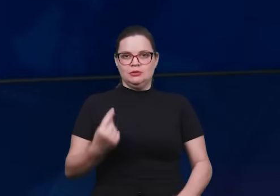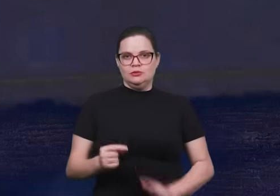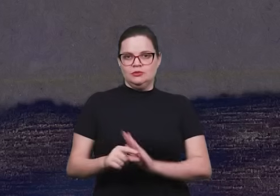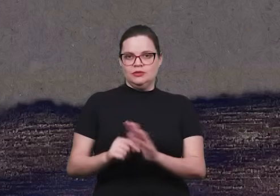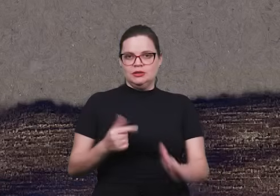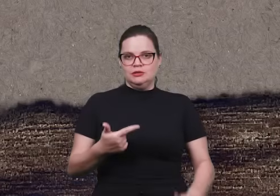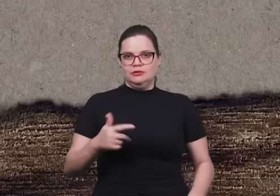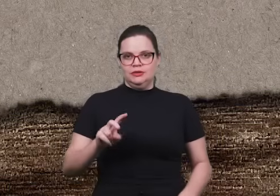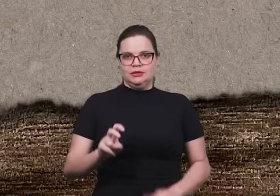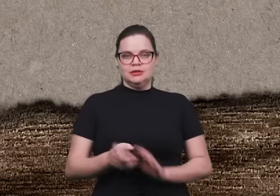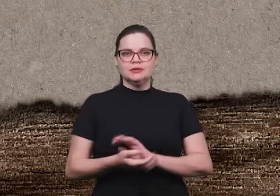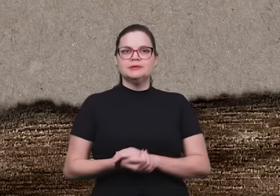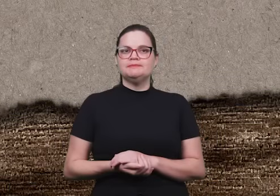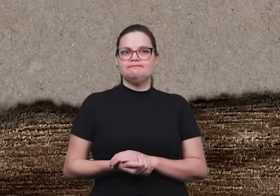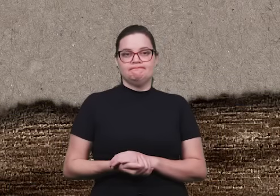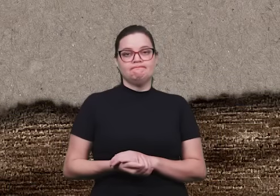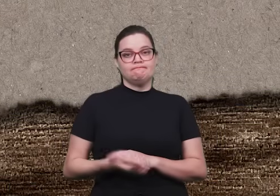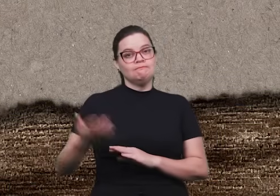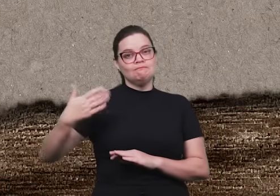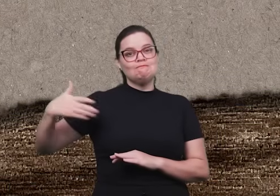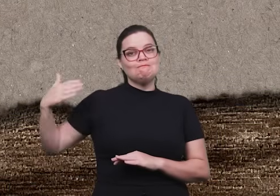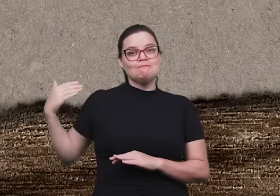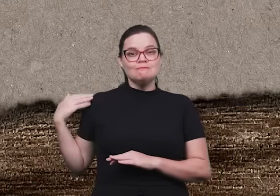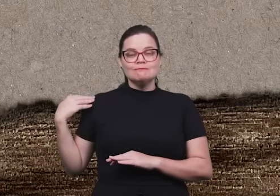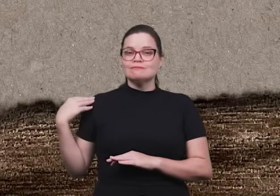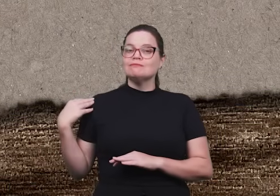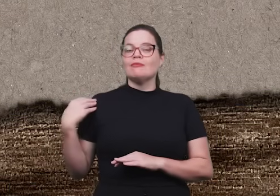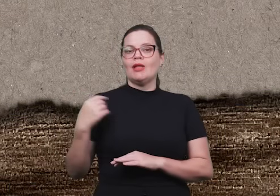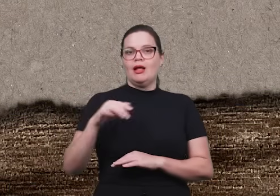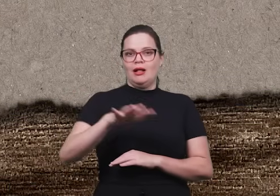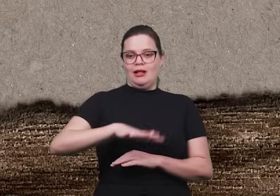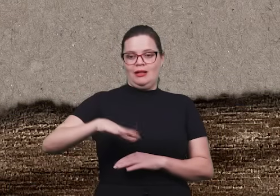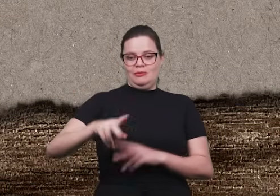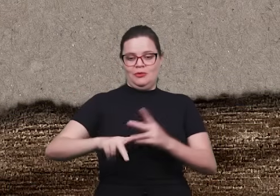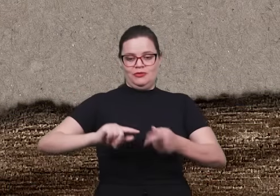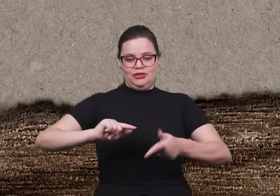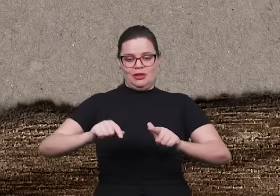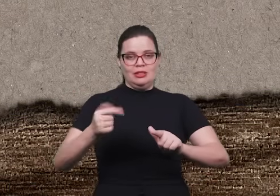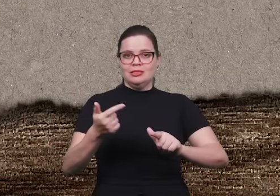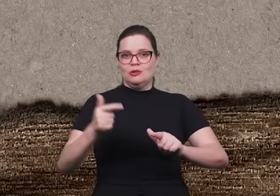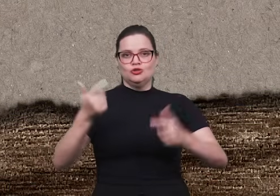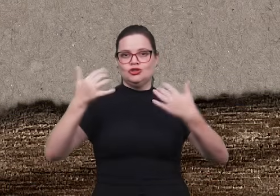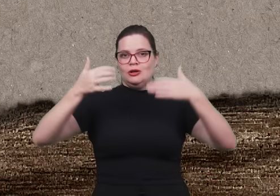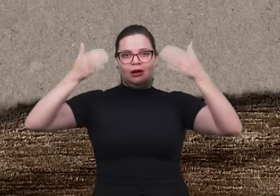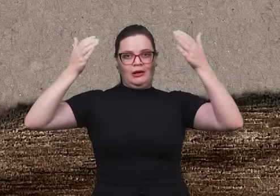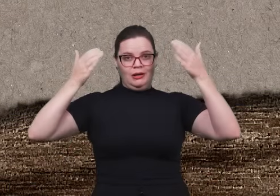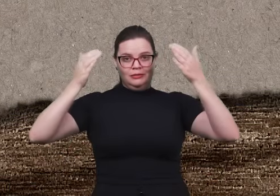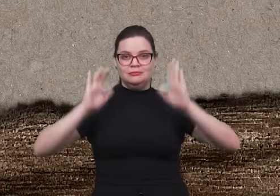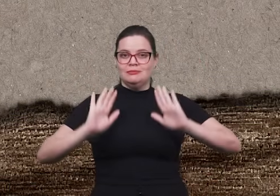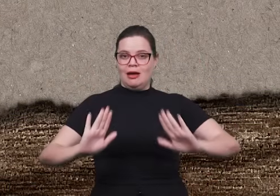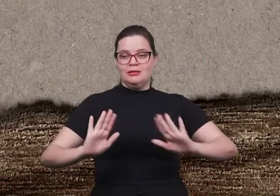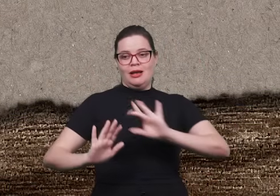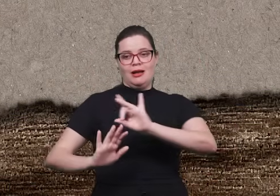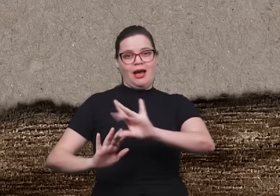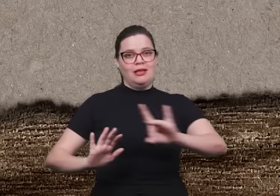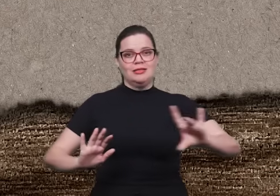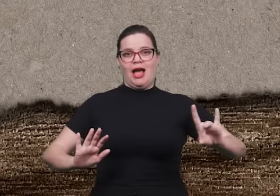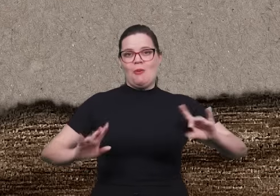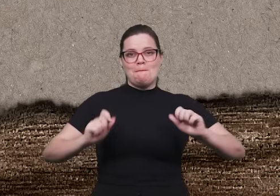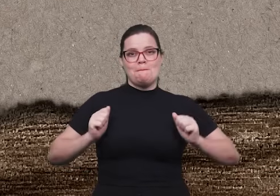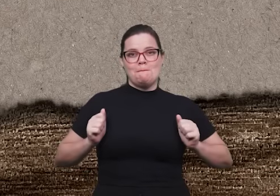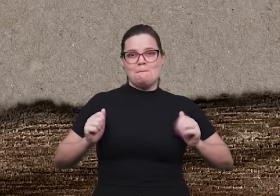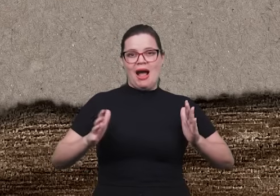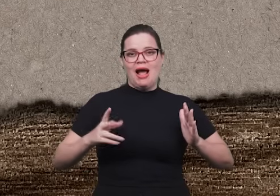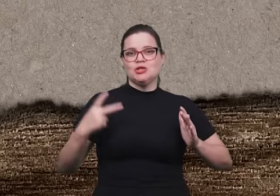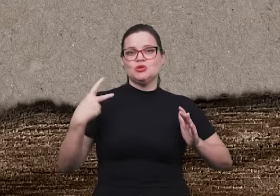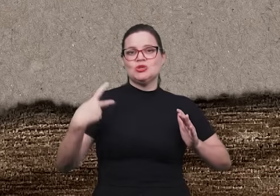exatamente assim: Aqueles dias não havia rei em Israel, porém cada um fazia o